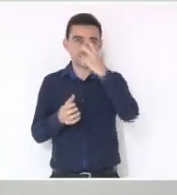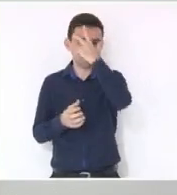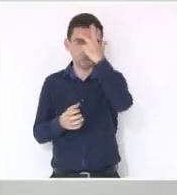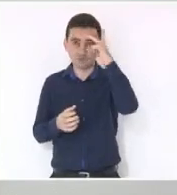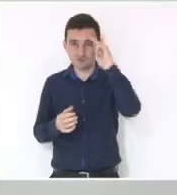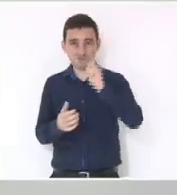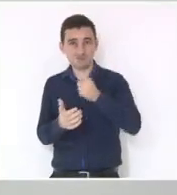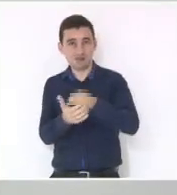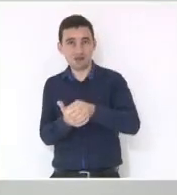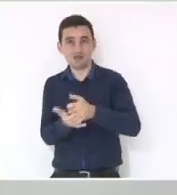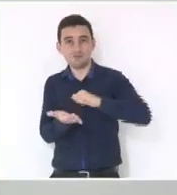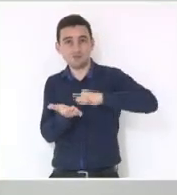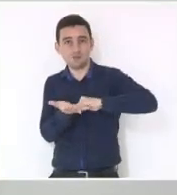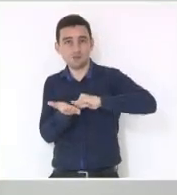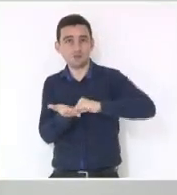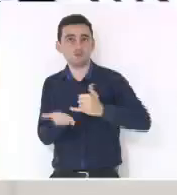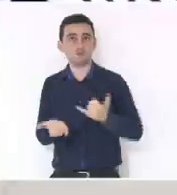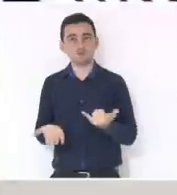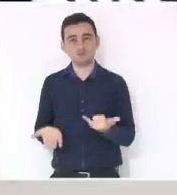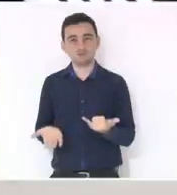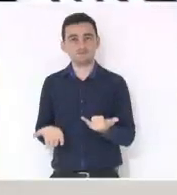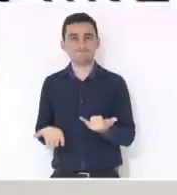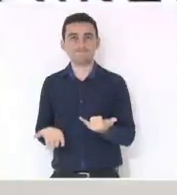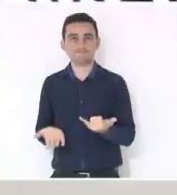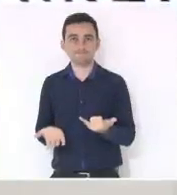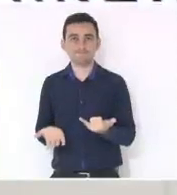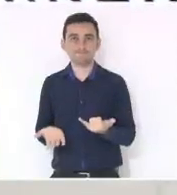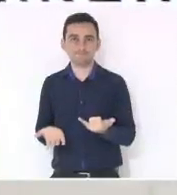essas pessoas. Então,